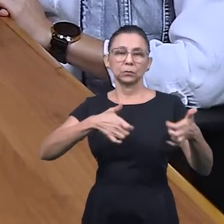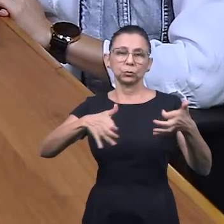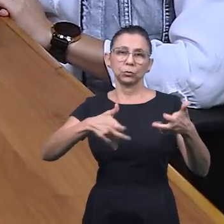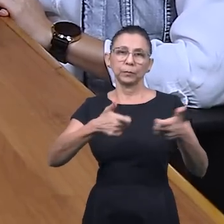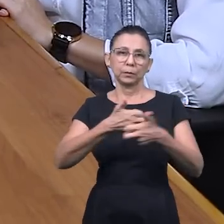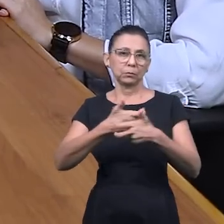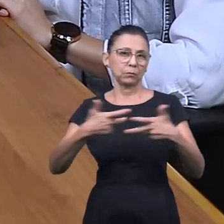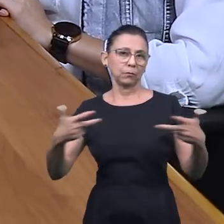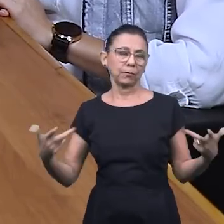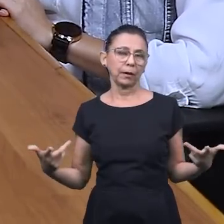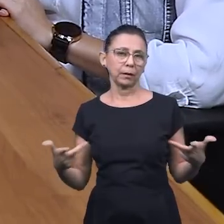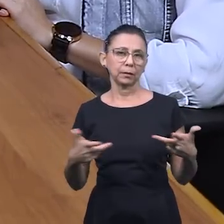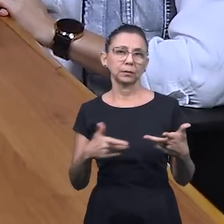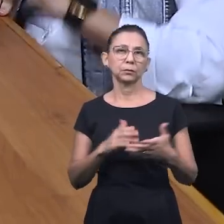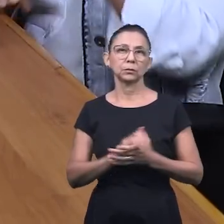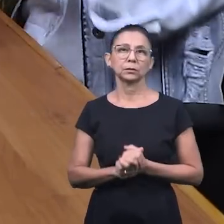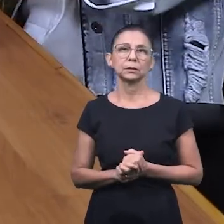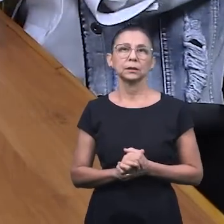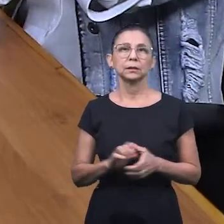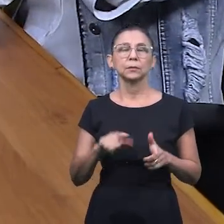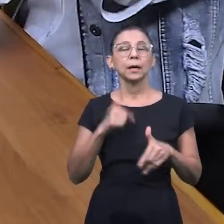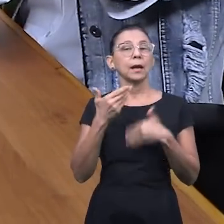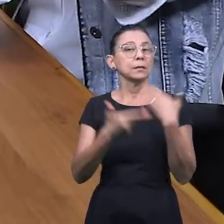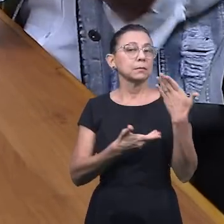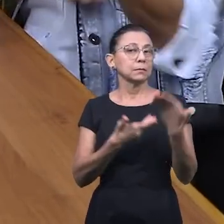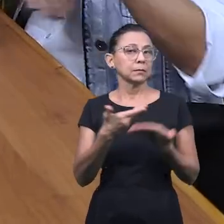também, não é? Isso, na assistência.